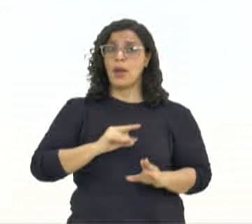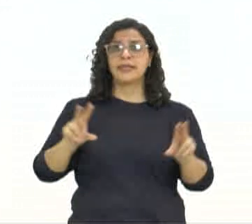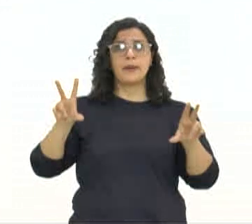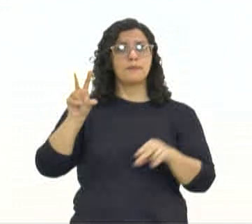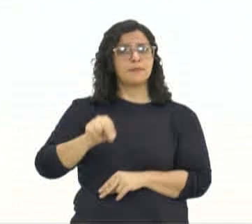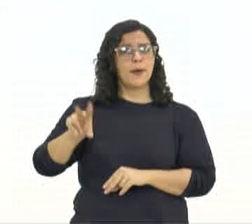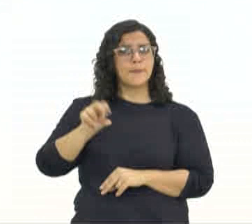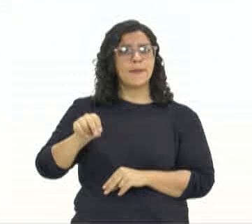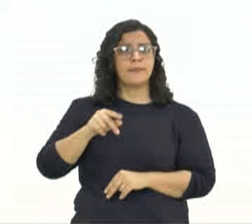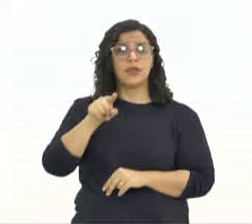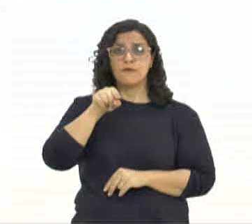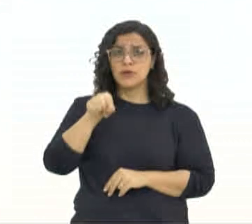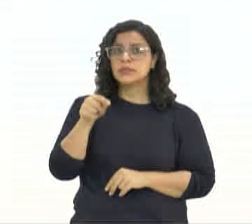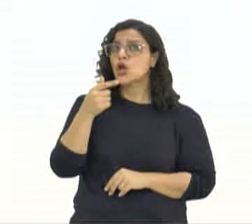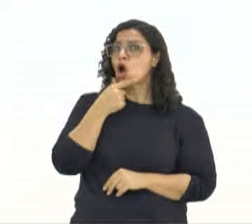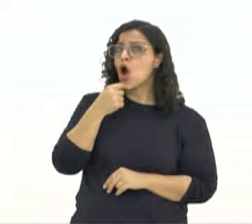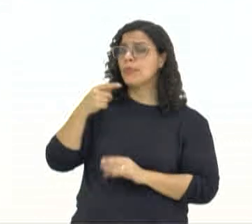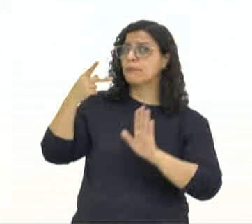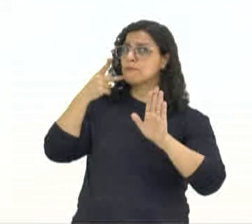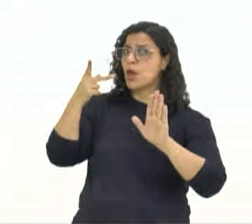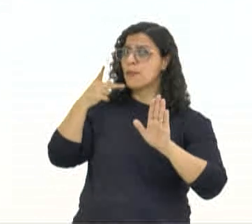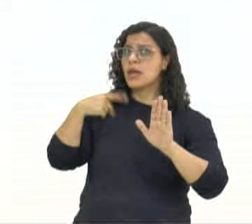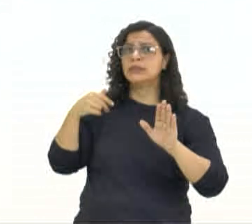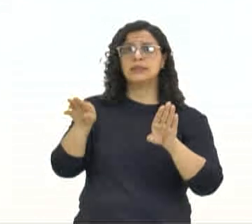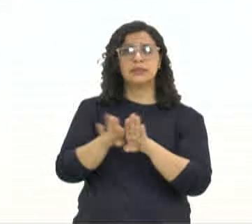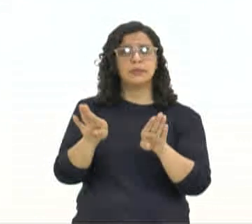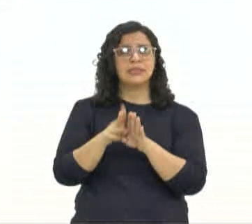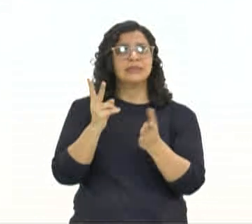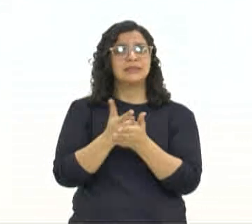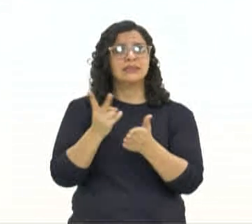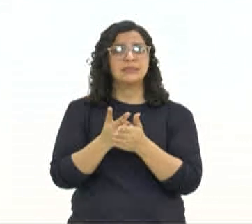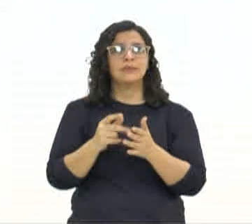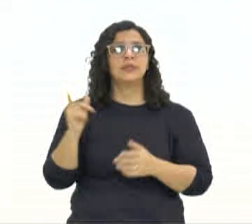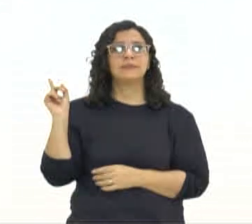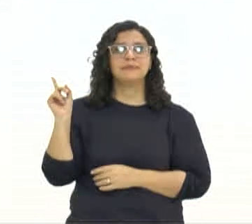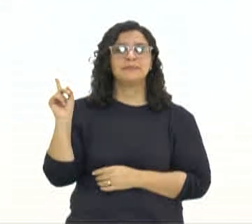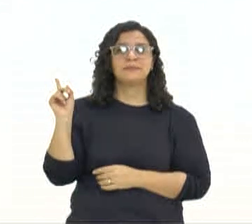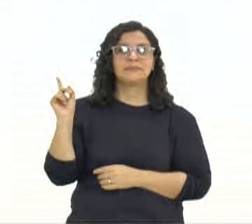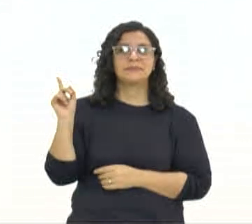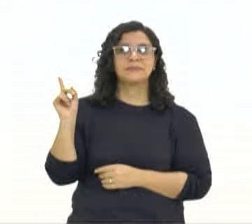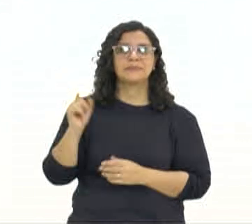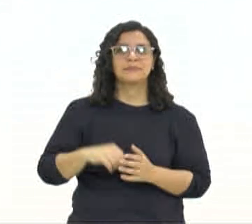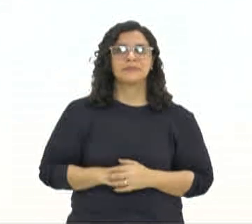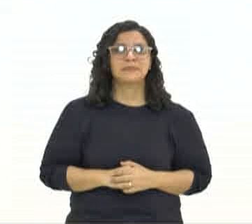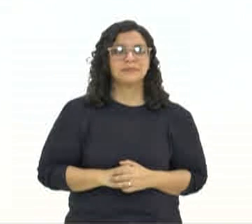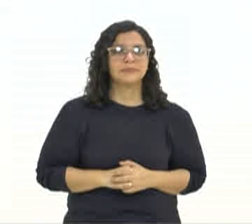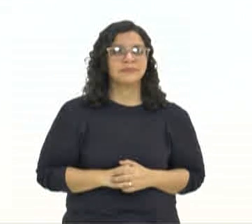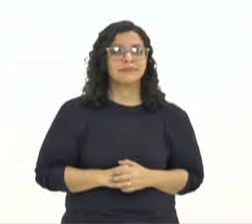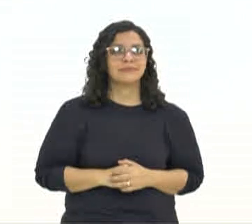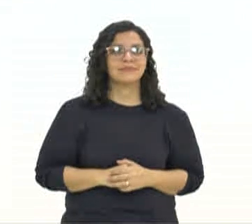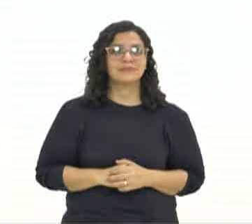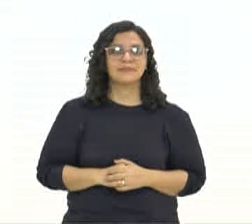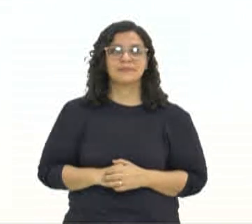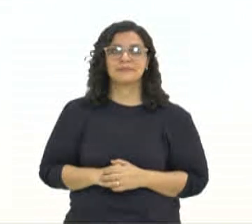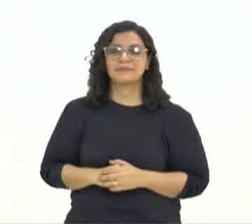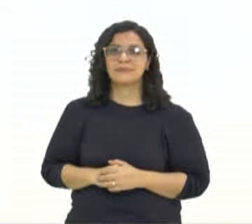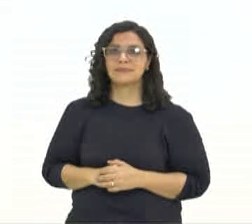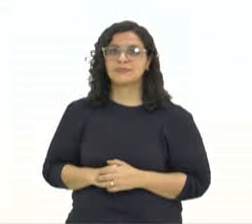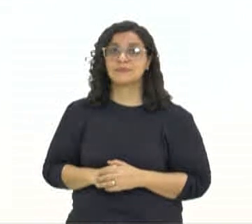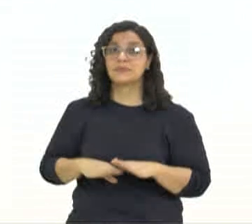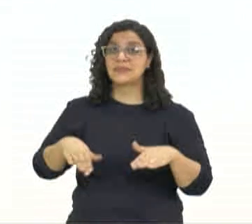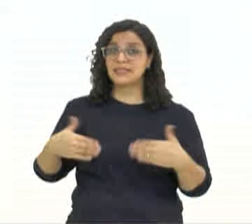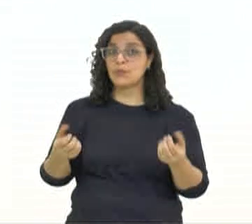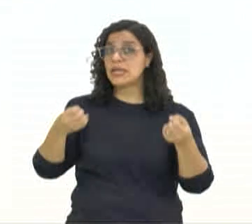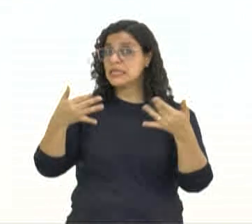seguinte: "E tu, Thomas, prometes cambiar tu situação em Facebook a casado e añadir um link à página de Jennifer?"